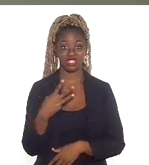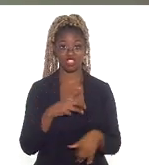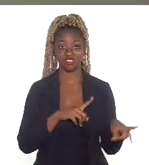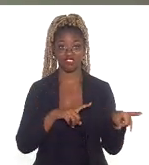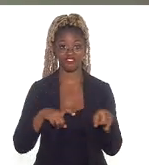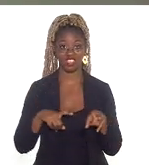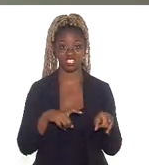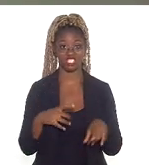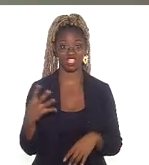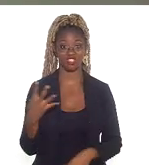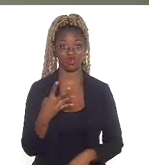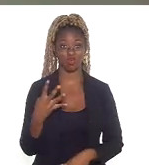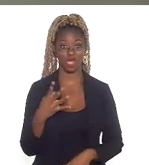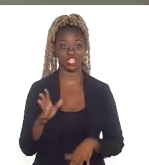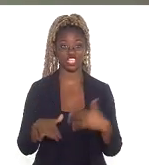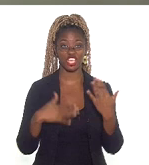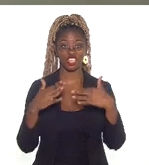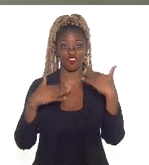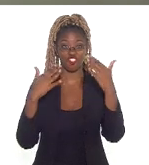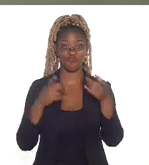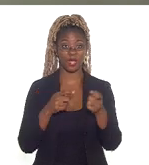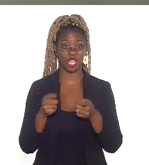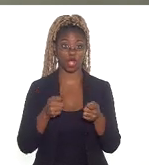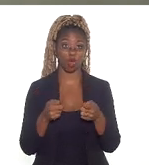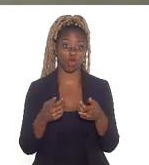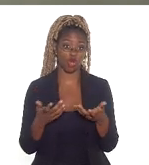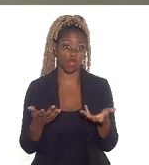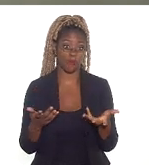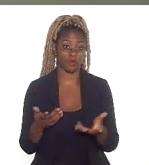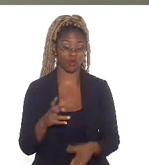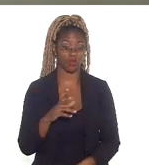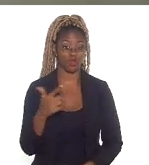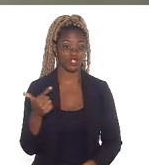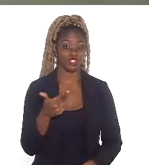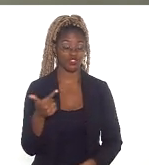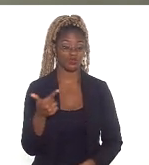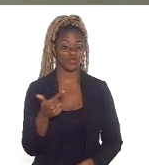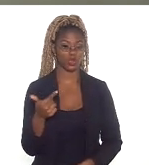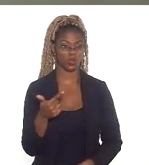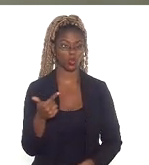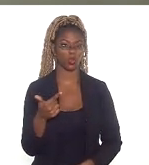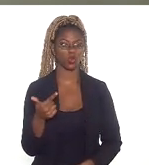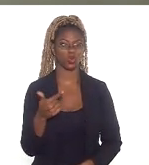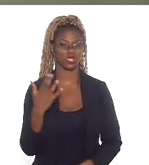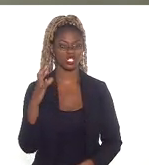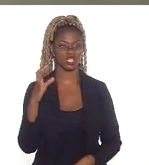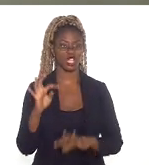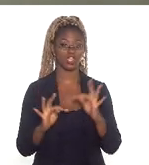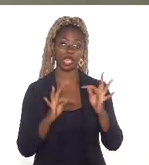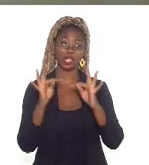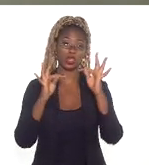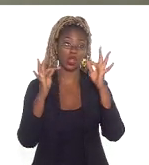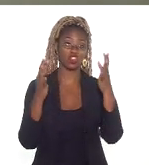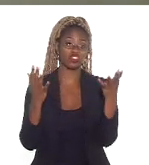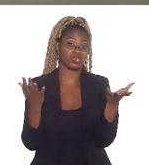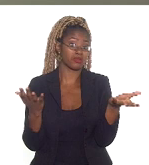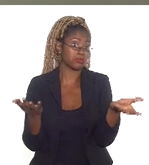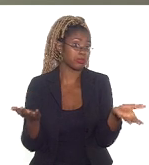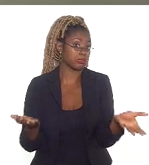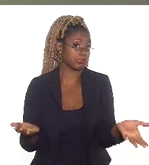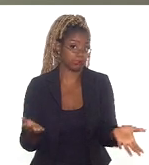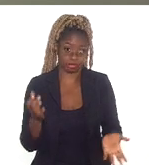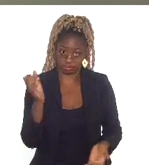no 4º de desenvolvimento econômico, no 2º de ciência e tecnologia,